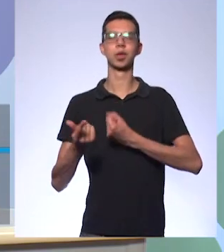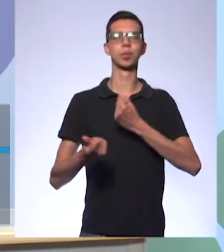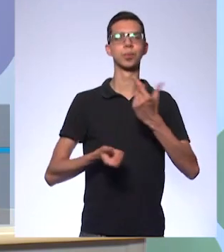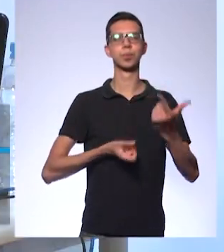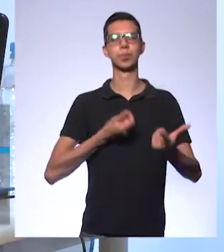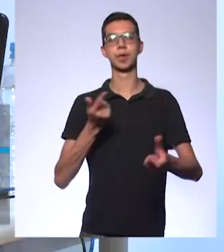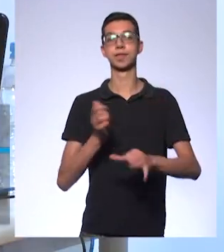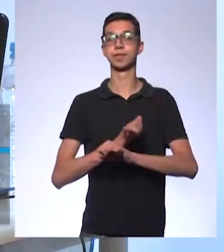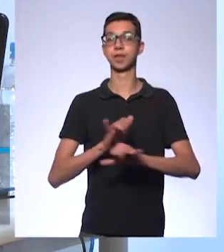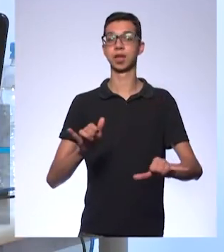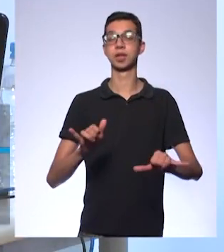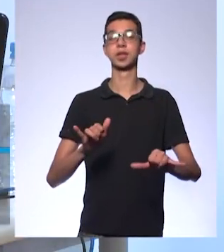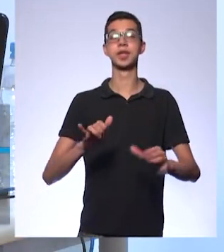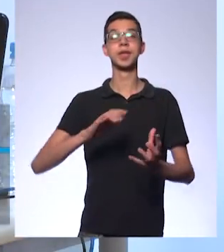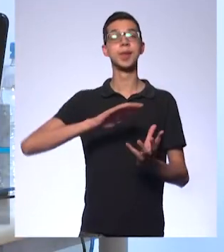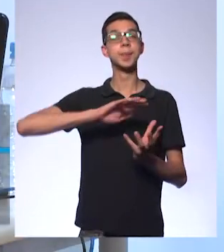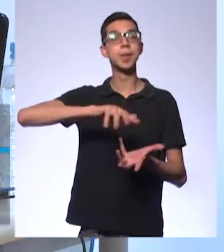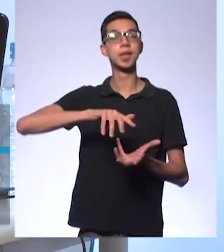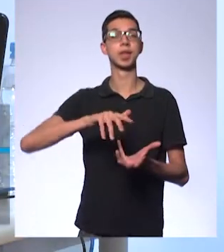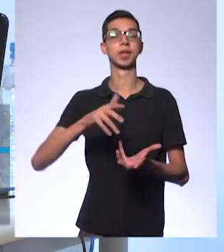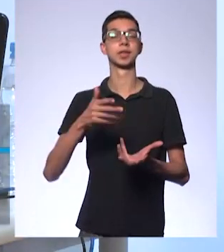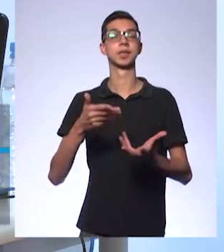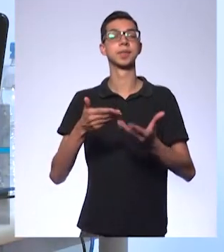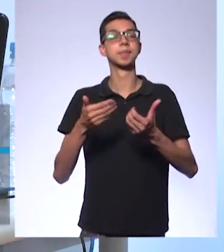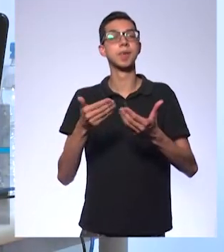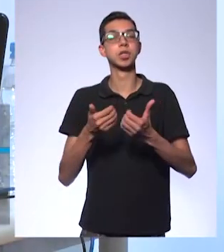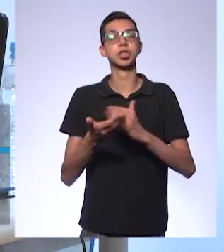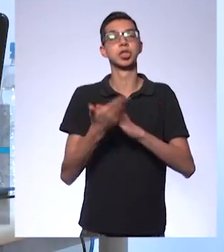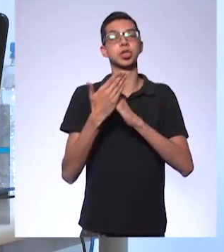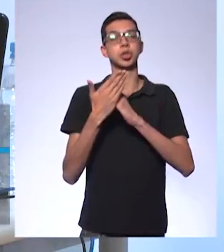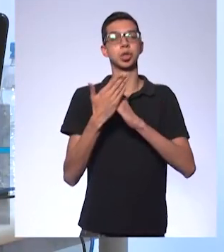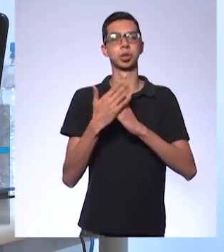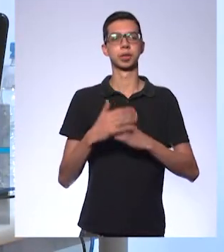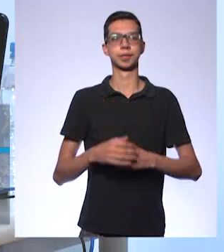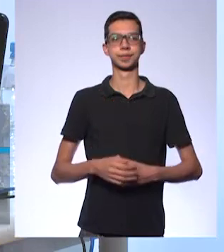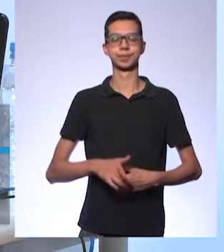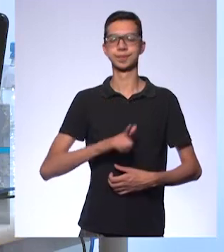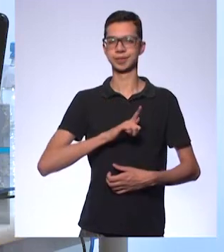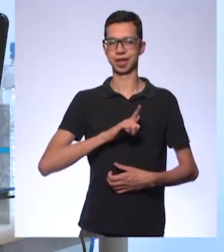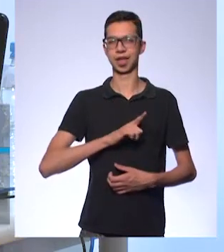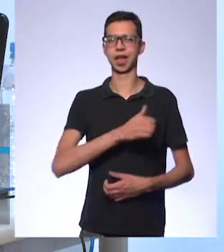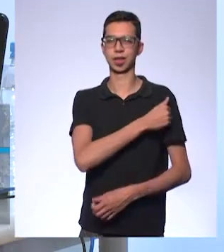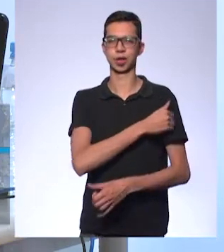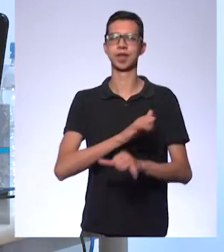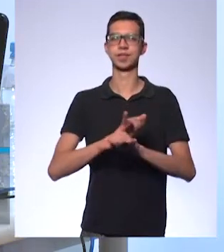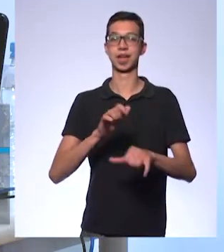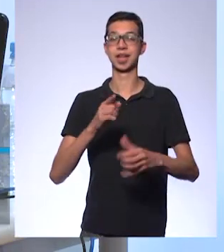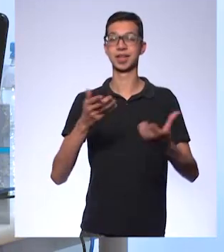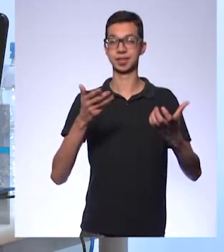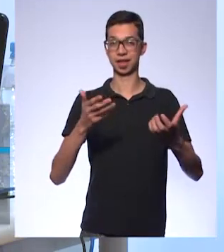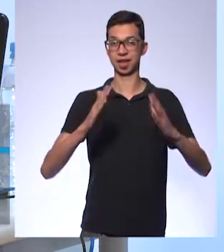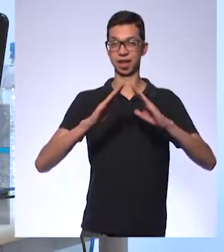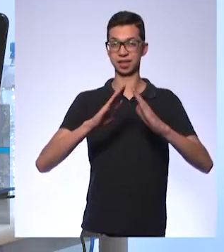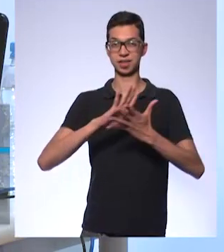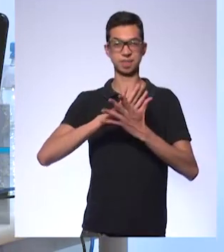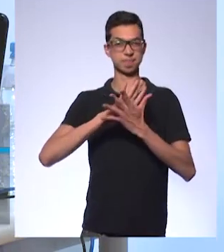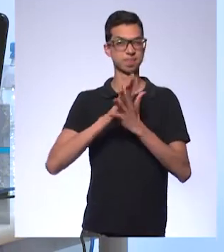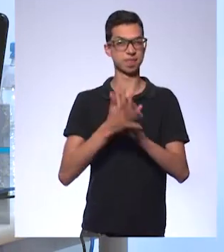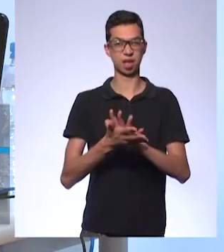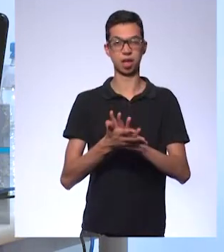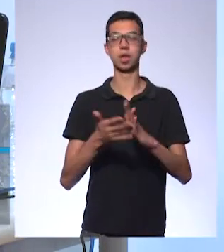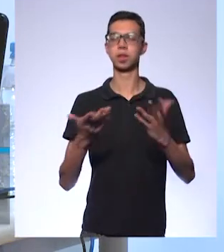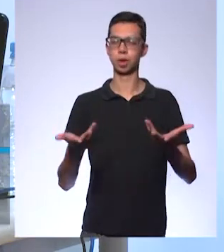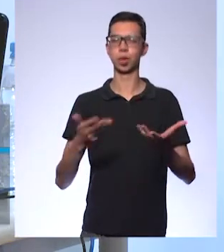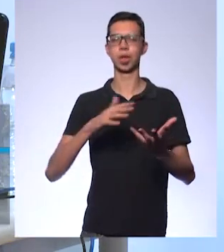Aí tem um aluno aqui que foi assim: quer matar a sua casa? Queime a terra. Aí ele foi bem incisivo,